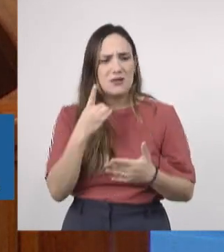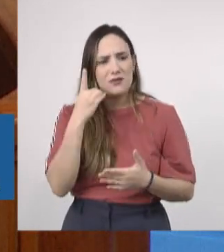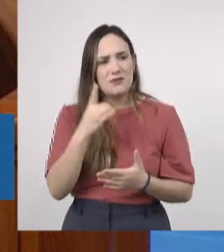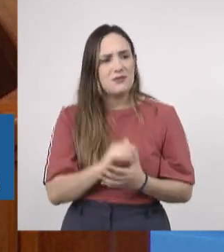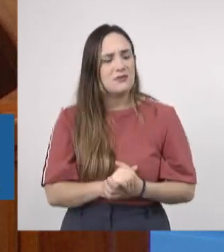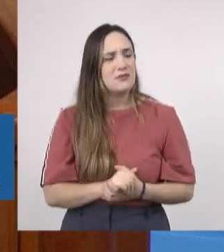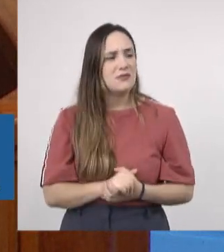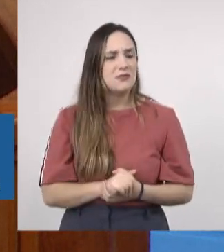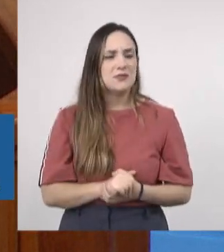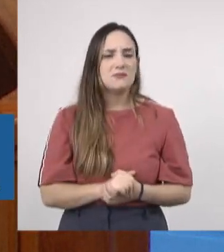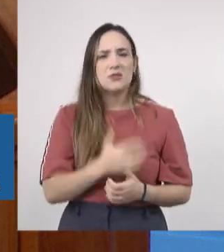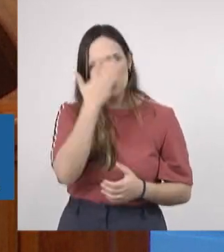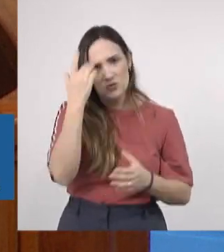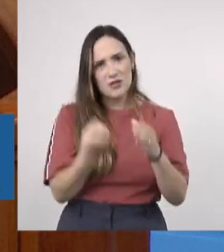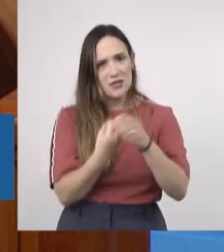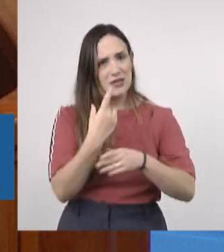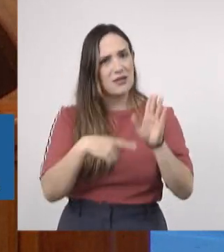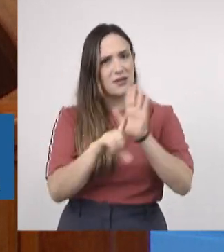um legislador,